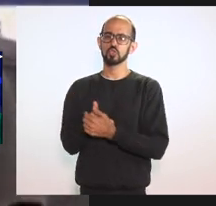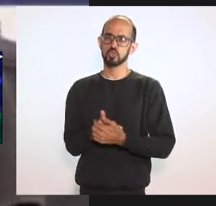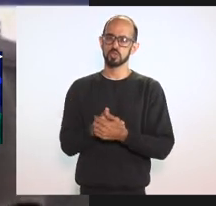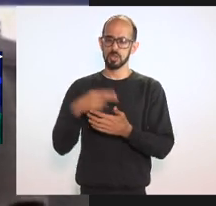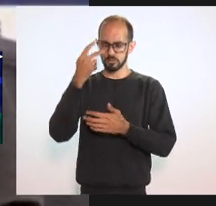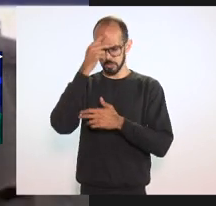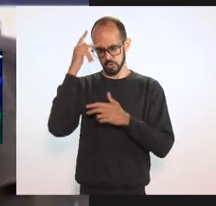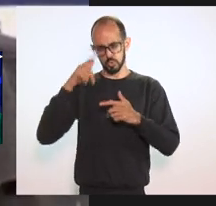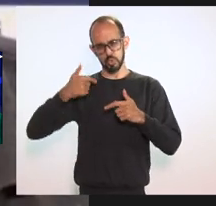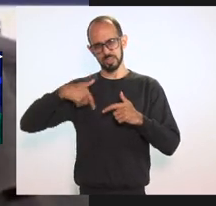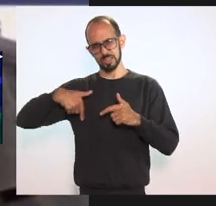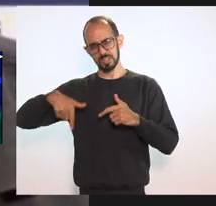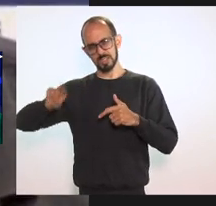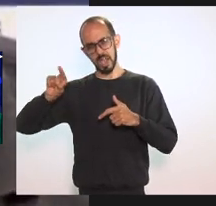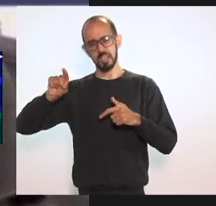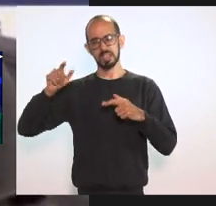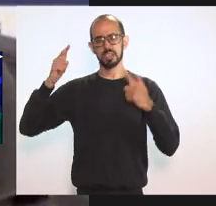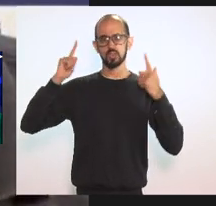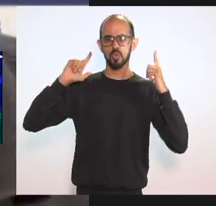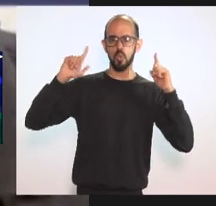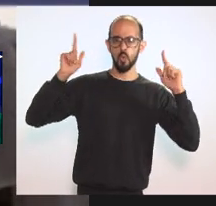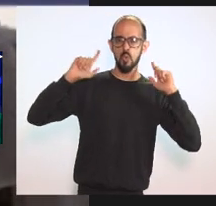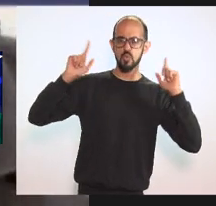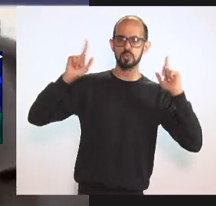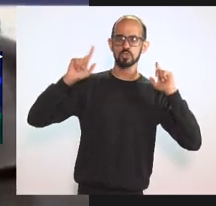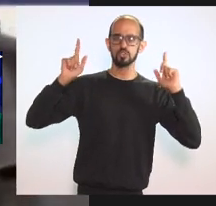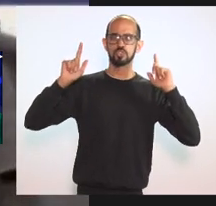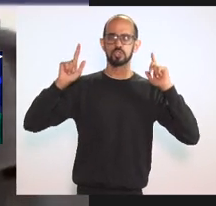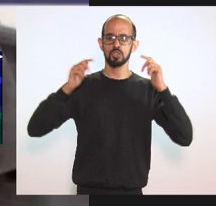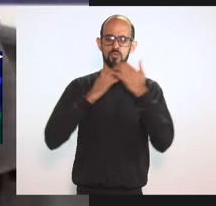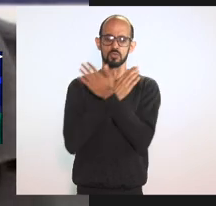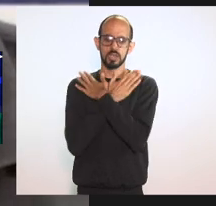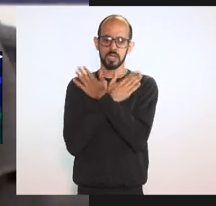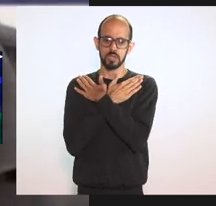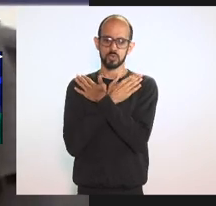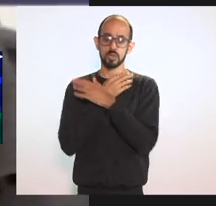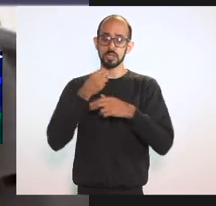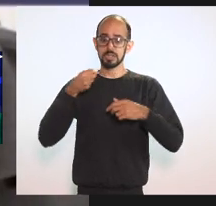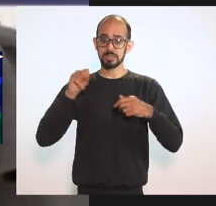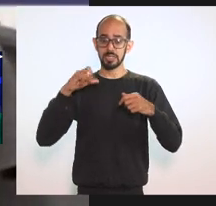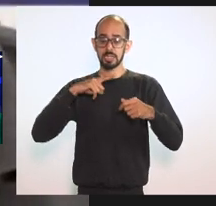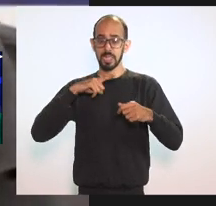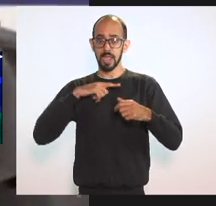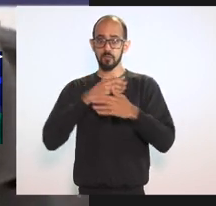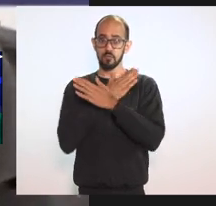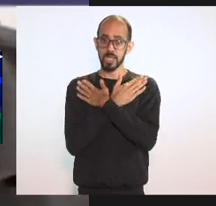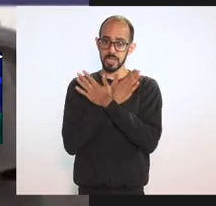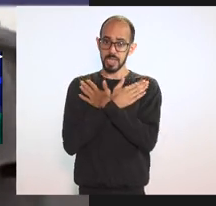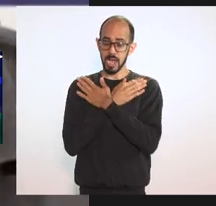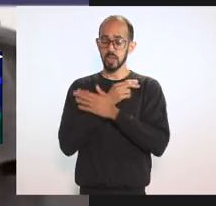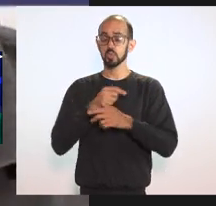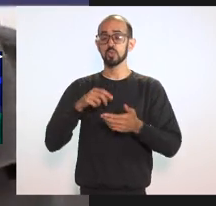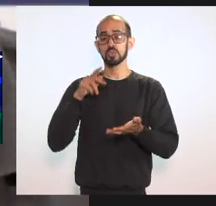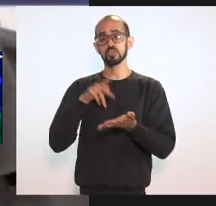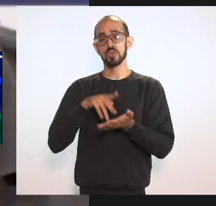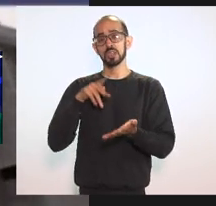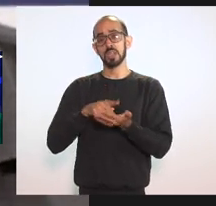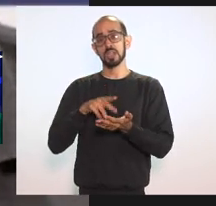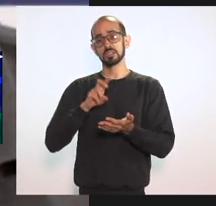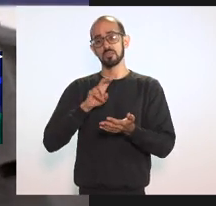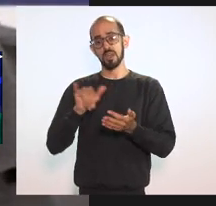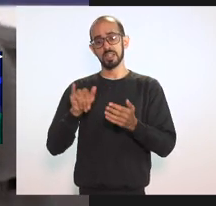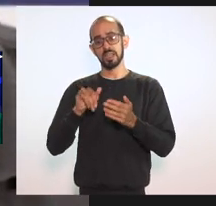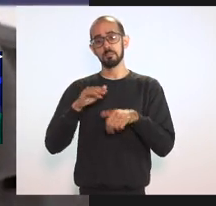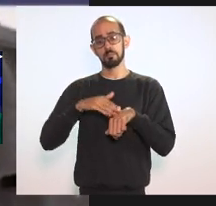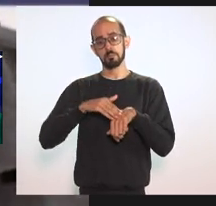curtiram o feriado ou seja quanto mais feriados e a disposição do Povo Com certeza você vai ter